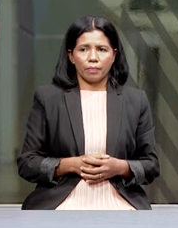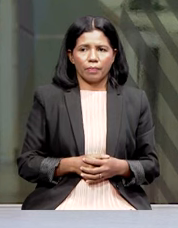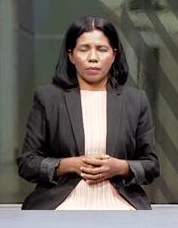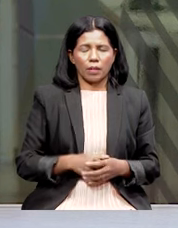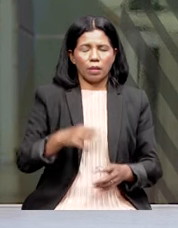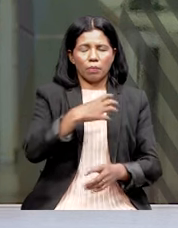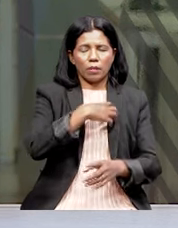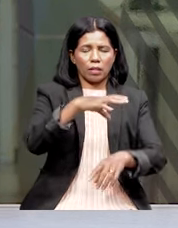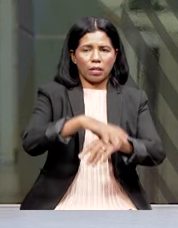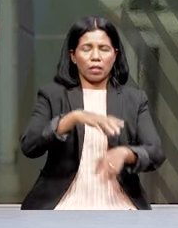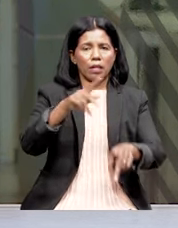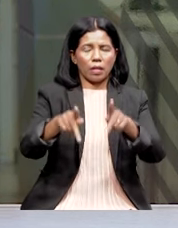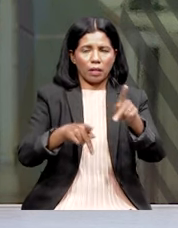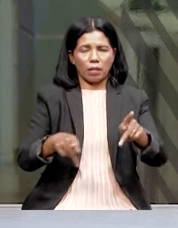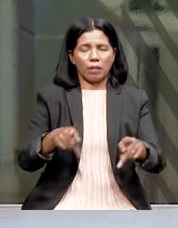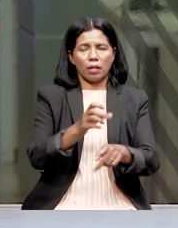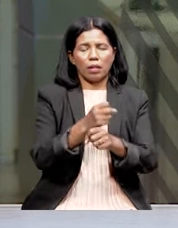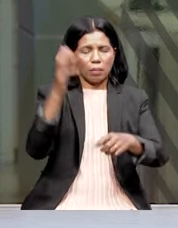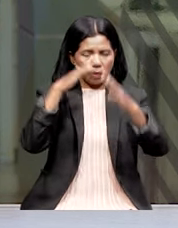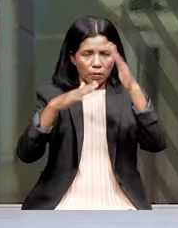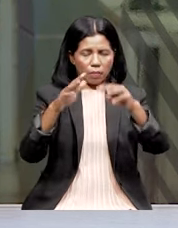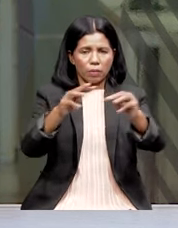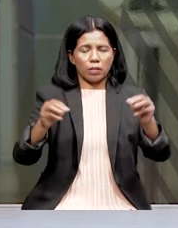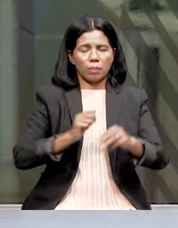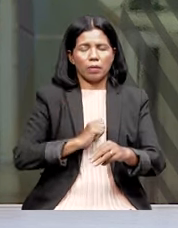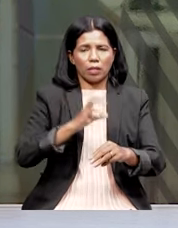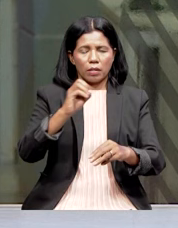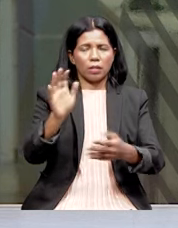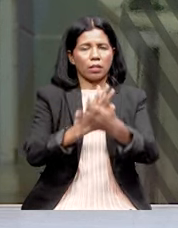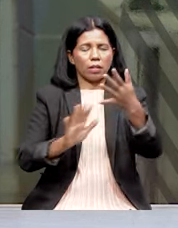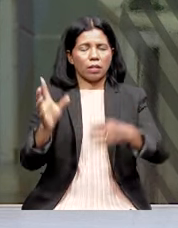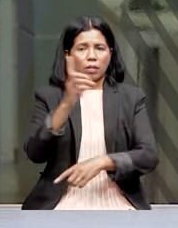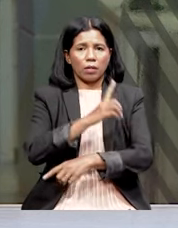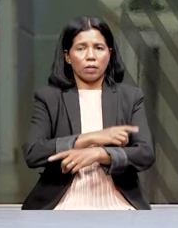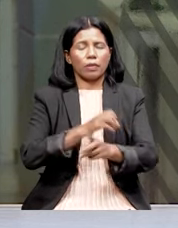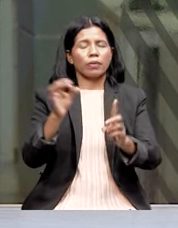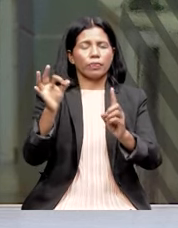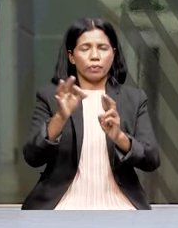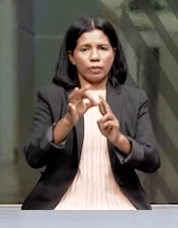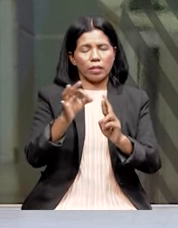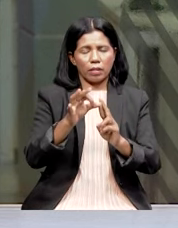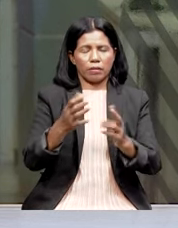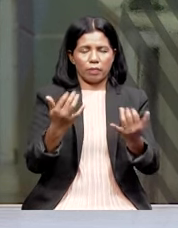Panetele captura un suspeito hirak ne behalo confronto in municipio Einaro e celebração loro finado foi na Laixne.